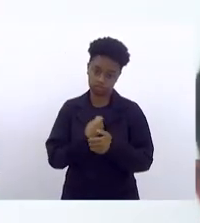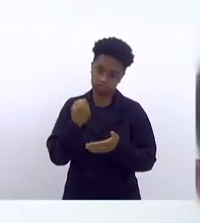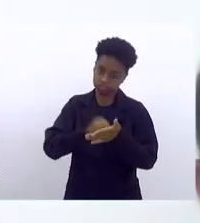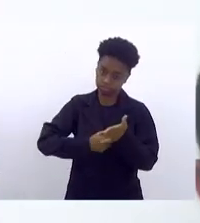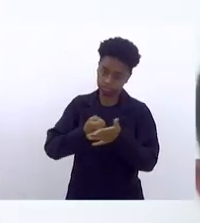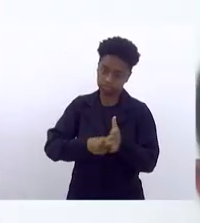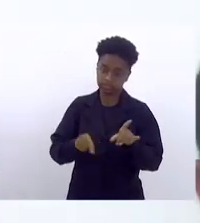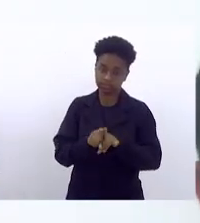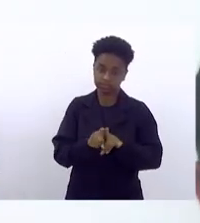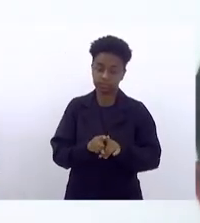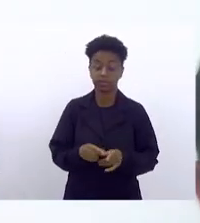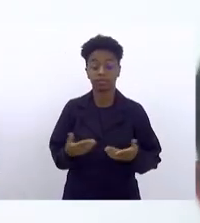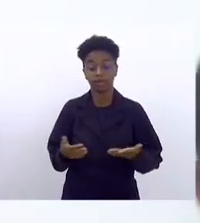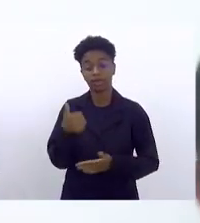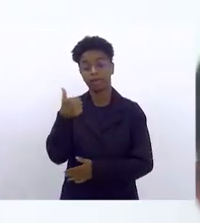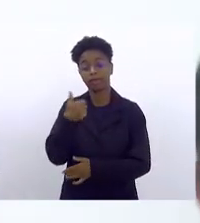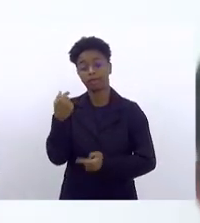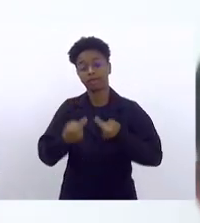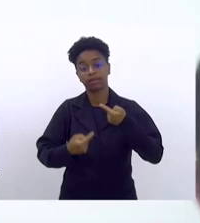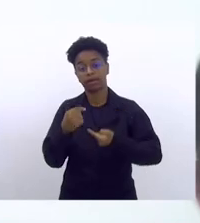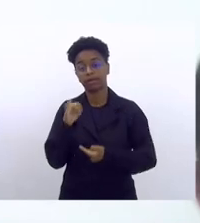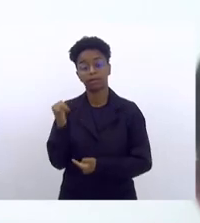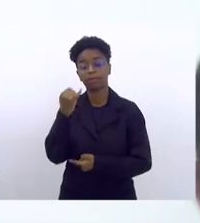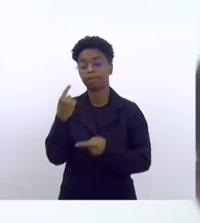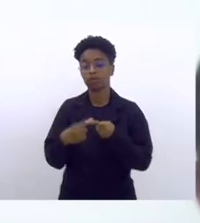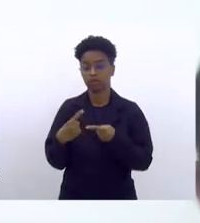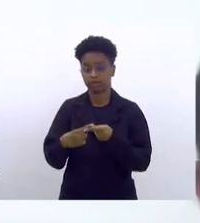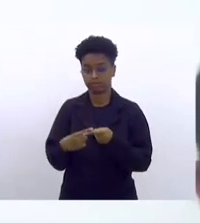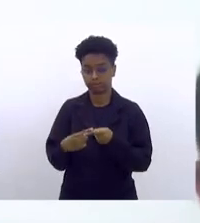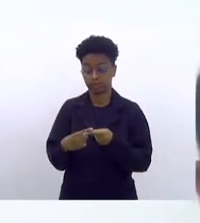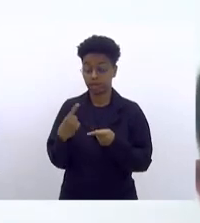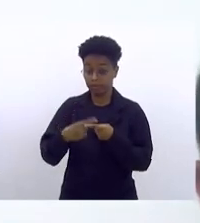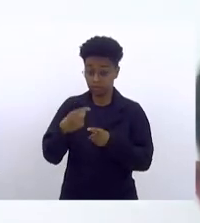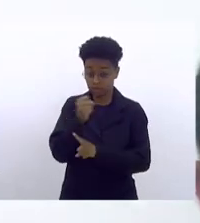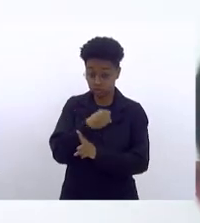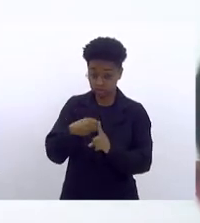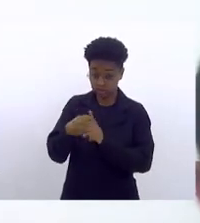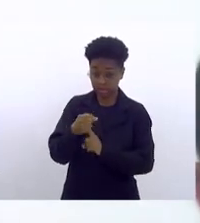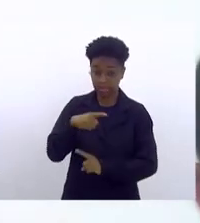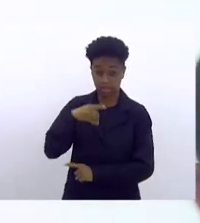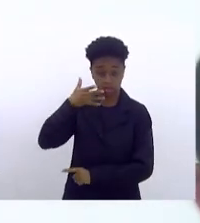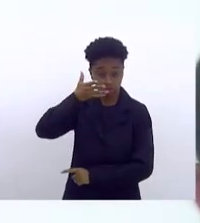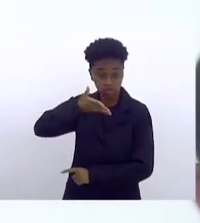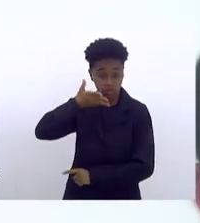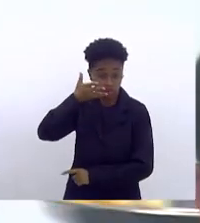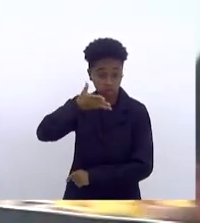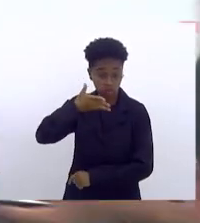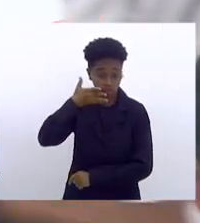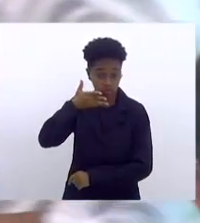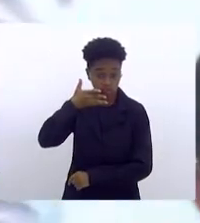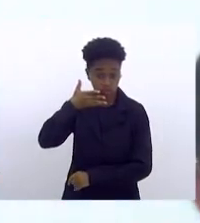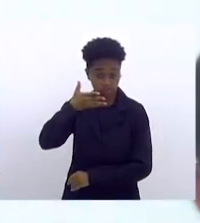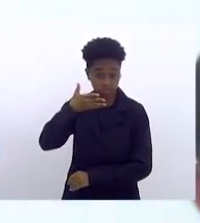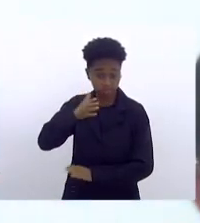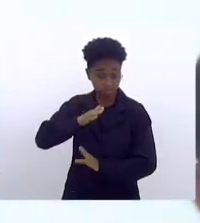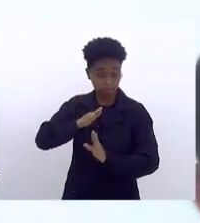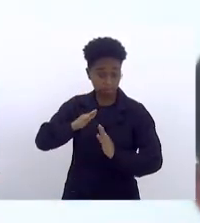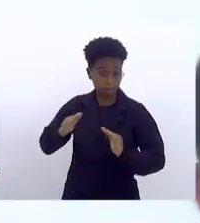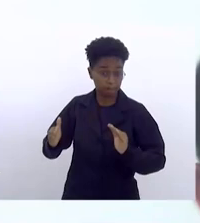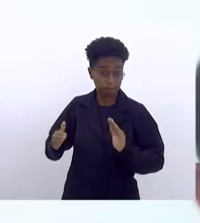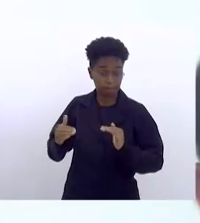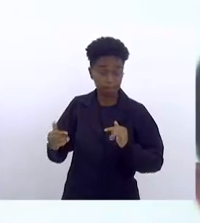esse primeiro debate é importante porque uma sociedade que tem um discurso pautado no armamento